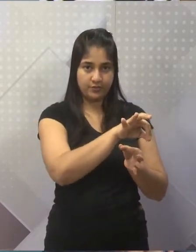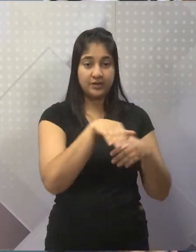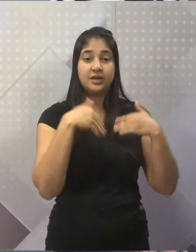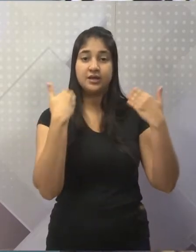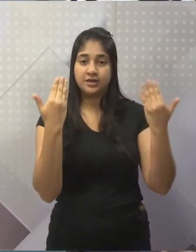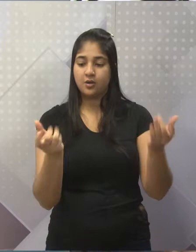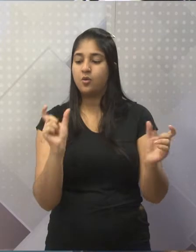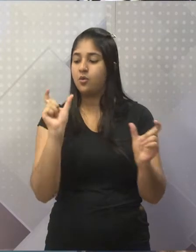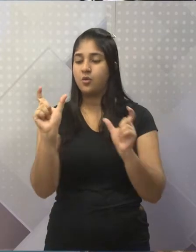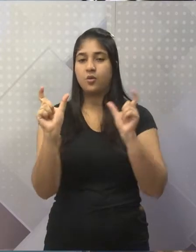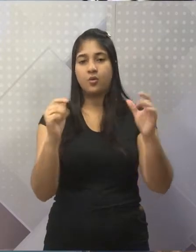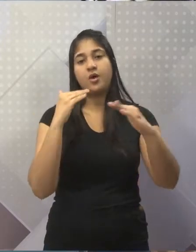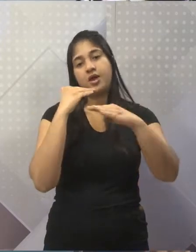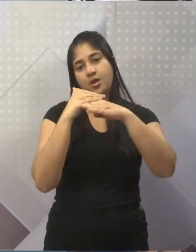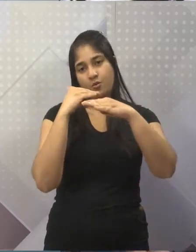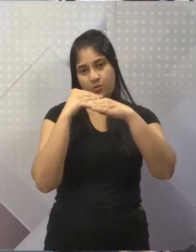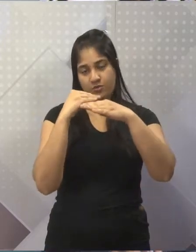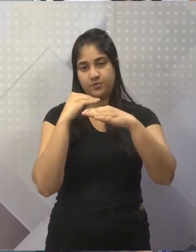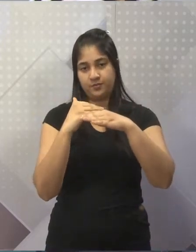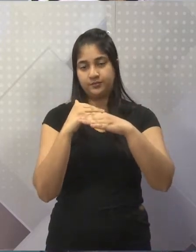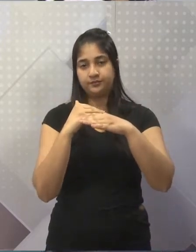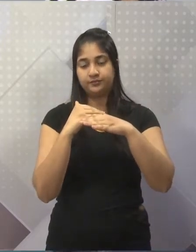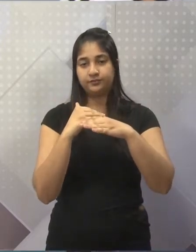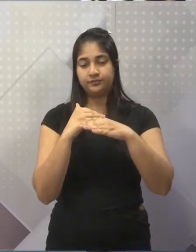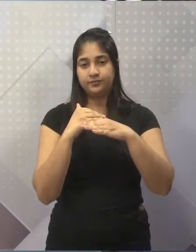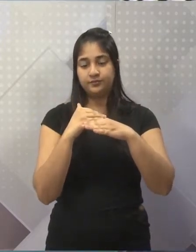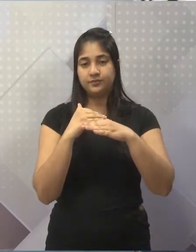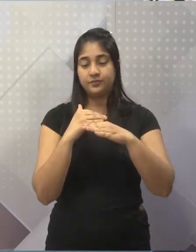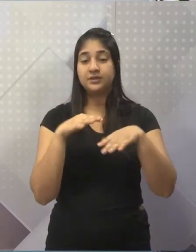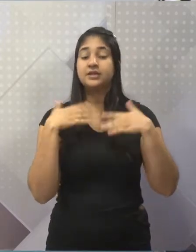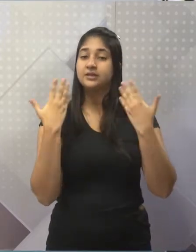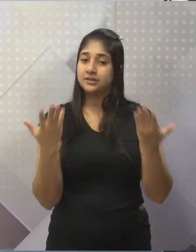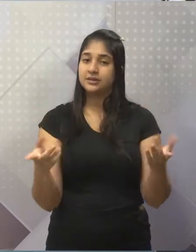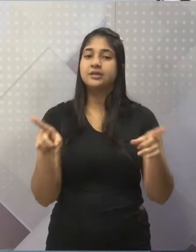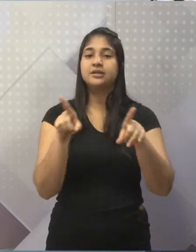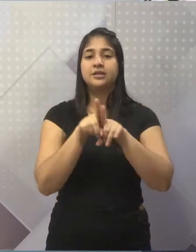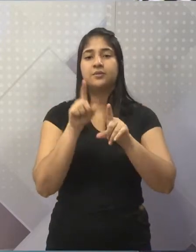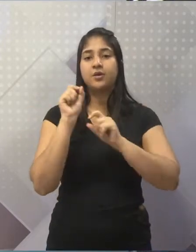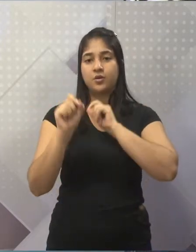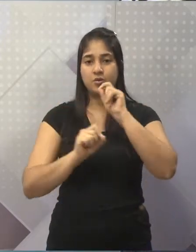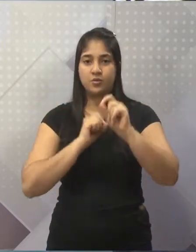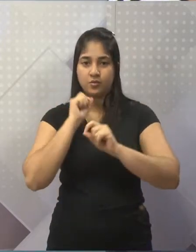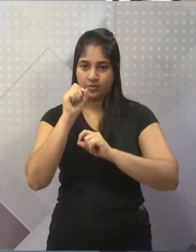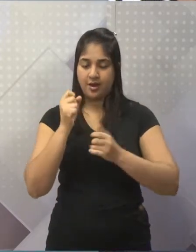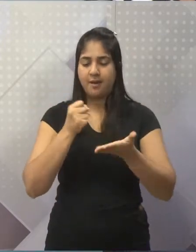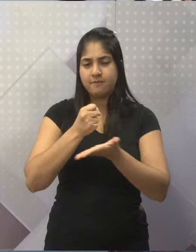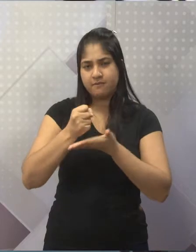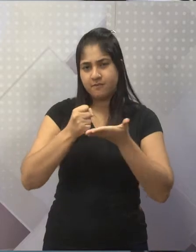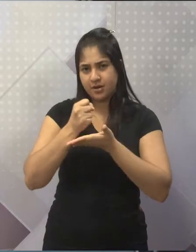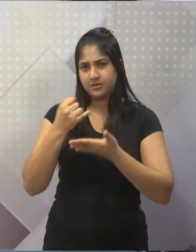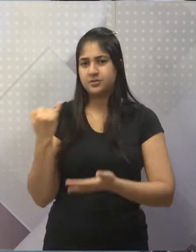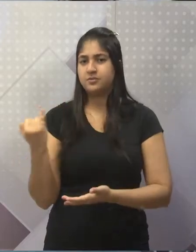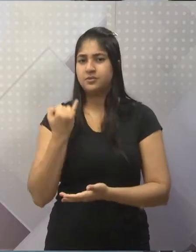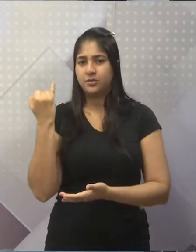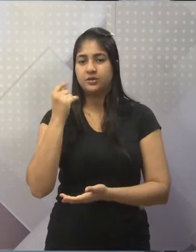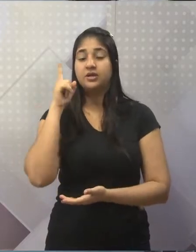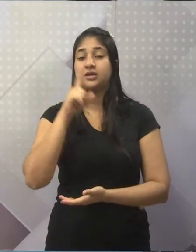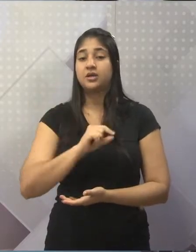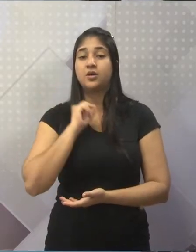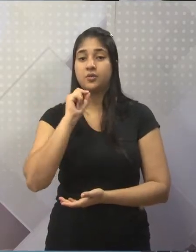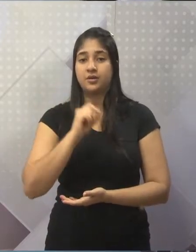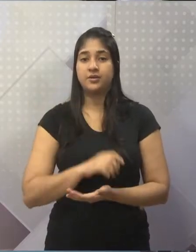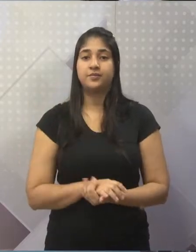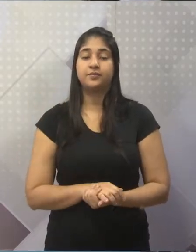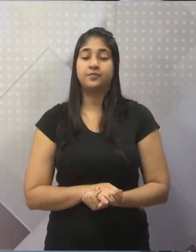uma igualdade entre razões. E a gente viu também a propriedade fundamental. Se eu